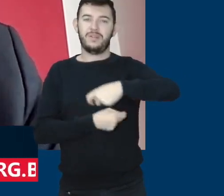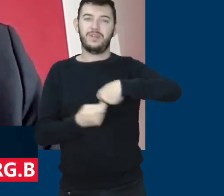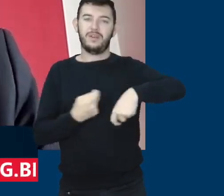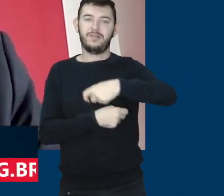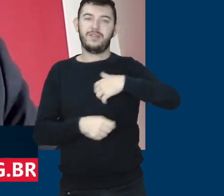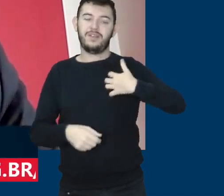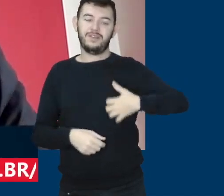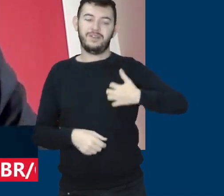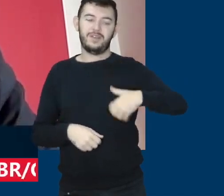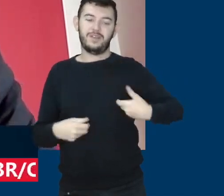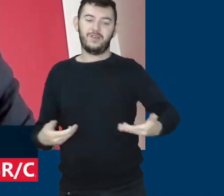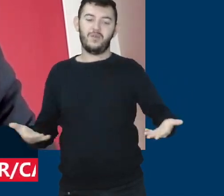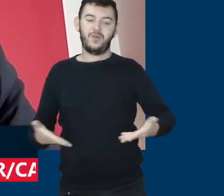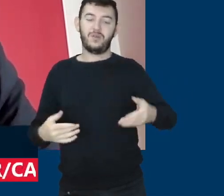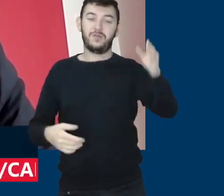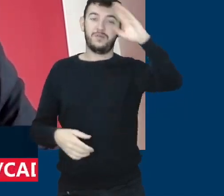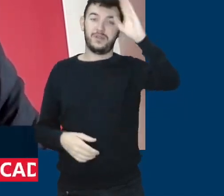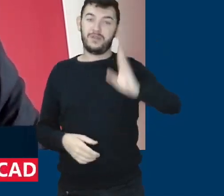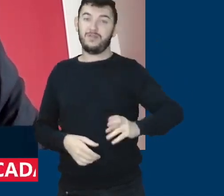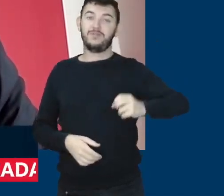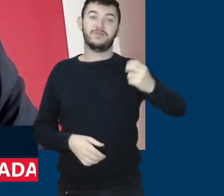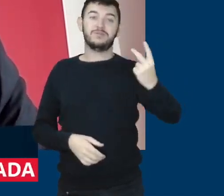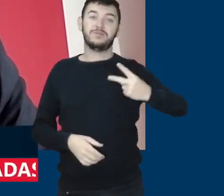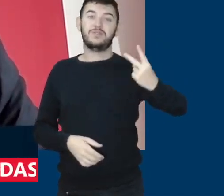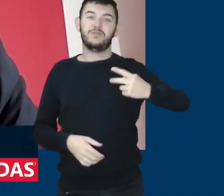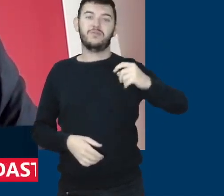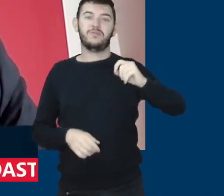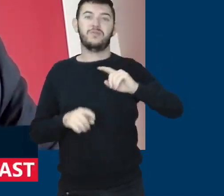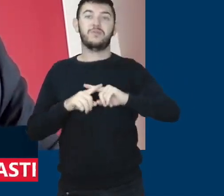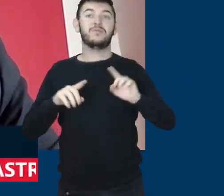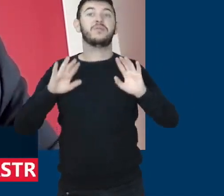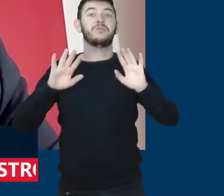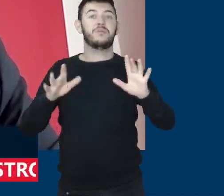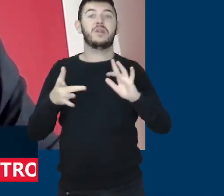a ser o 2º. Então, esses